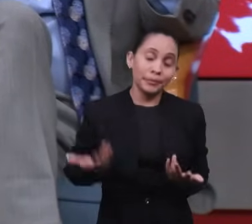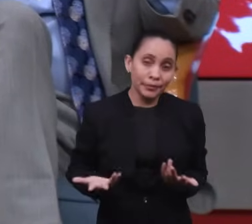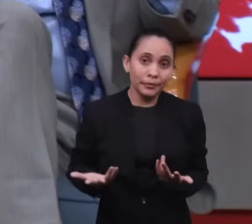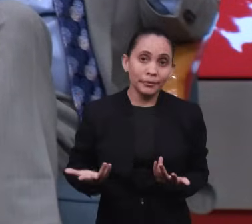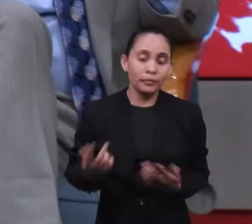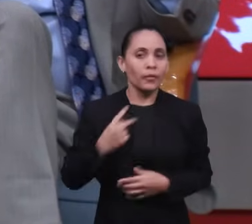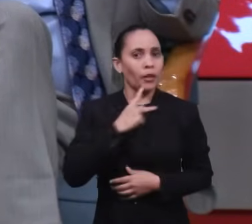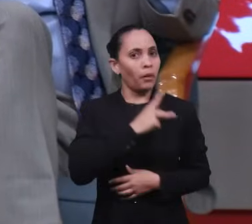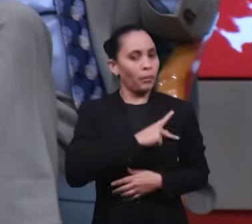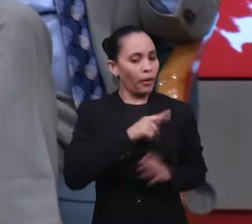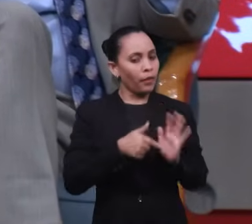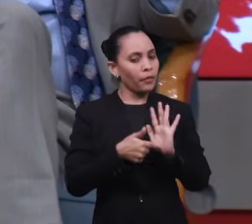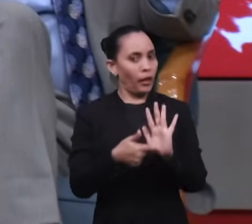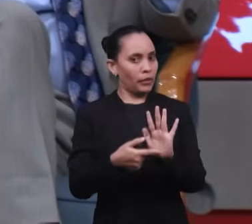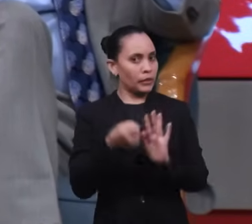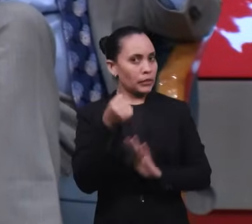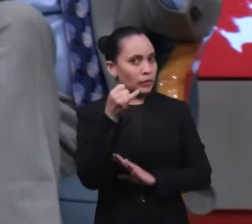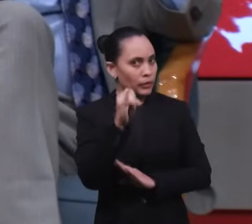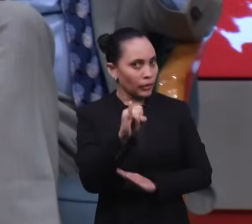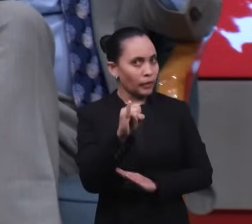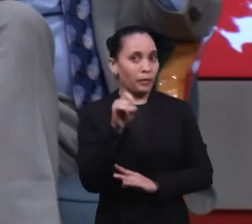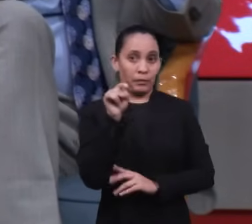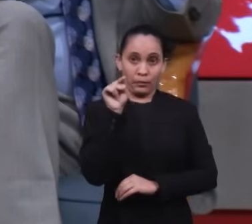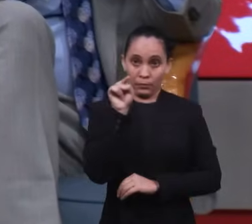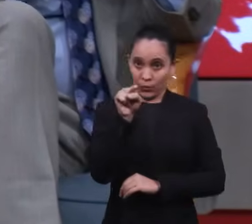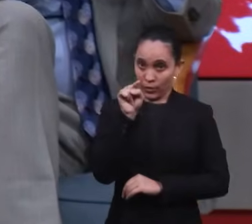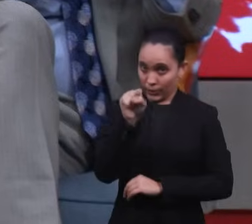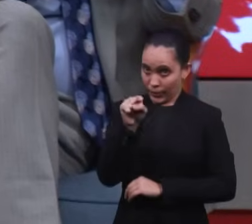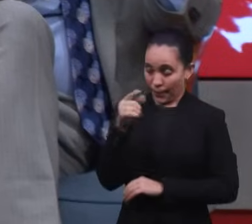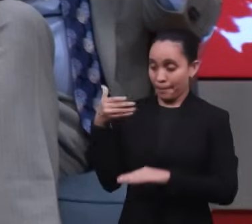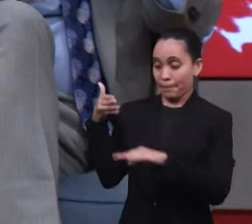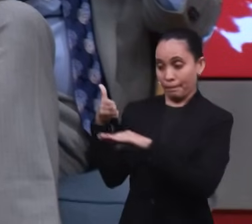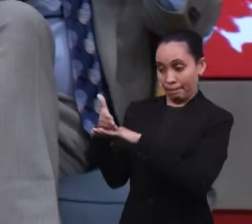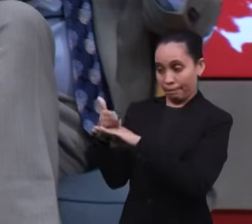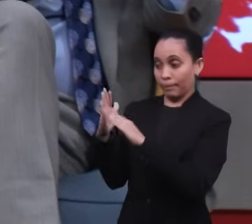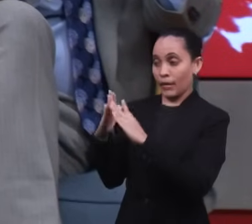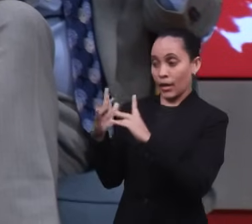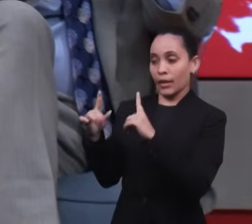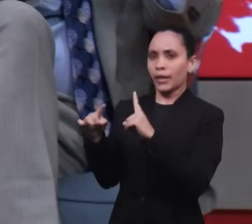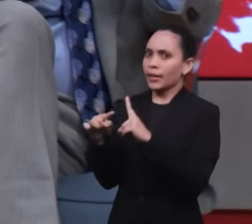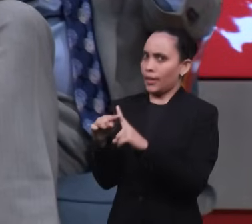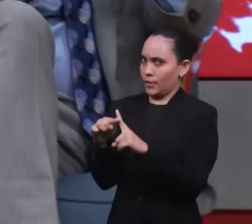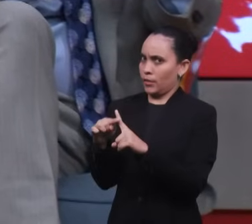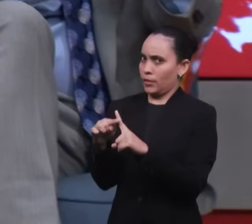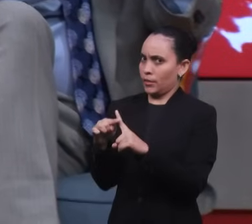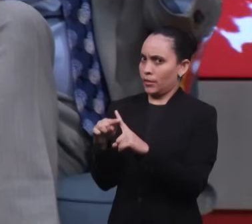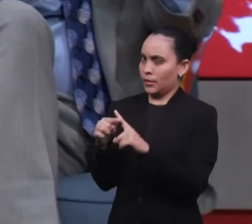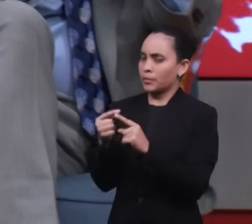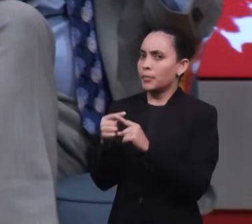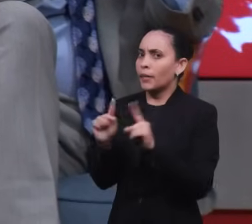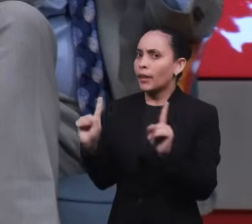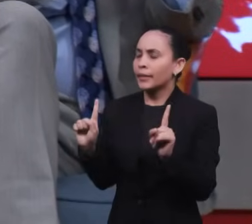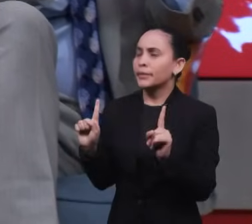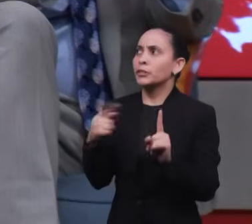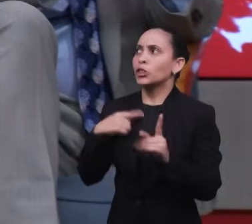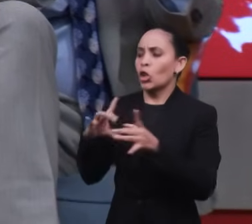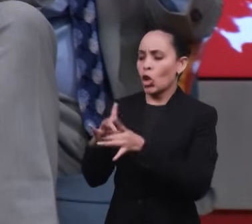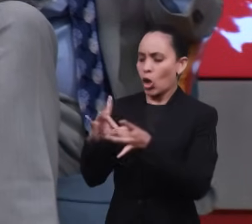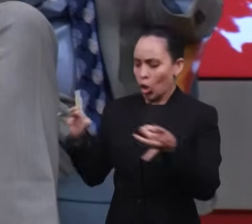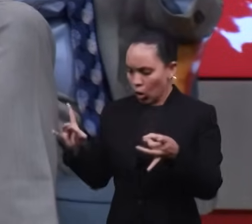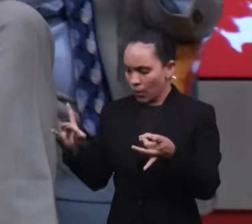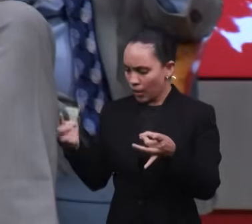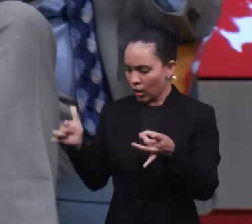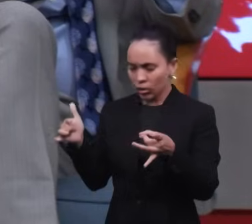aconteceu aqui. Então Paulo diz assim, quem come e bebe indignamente, quer dizer, você participou